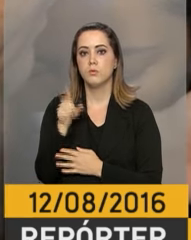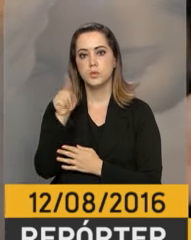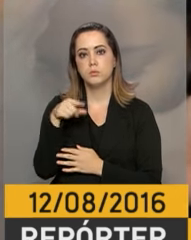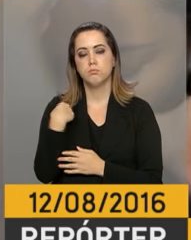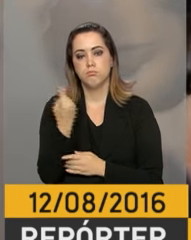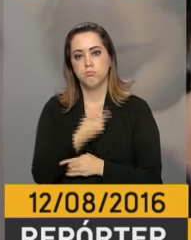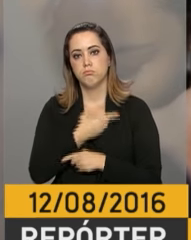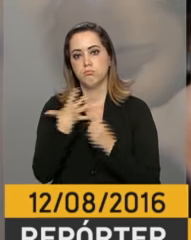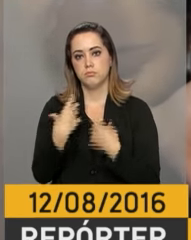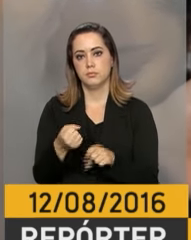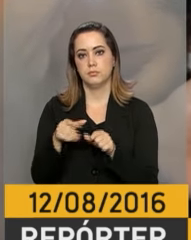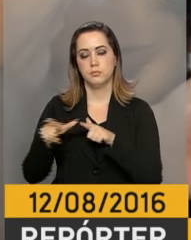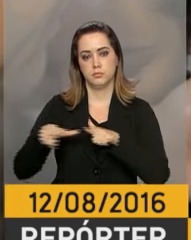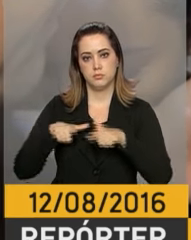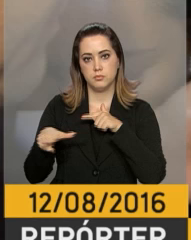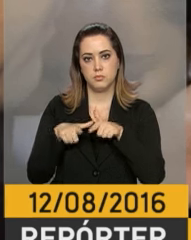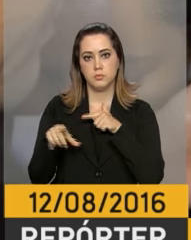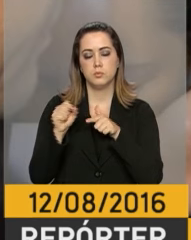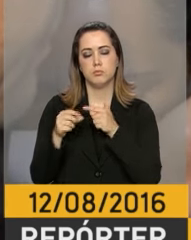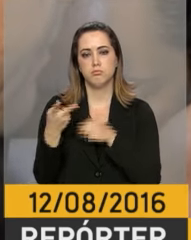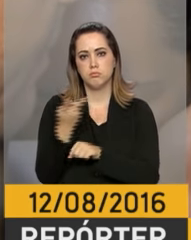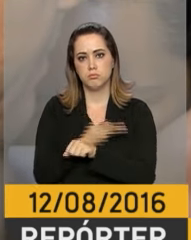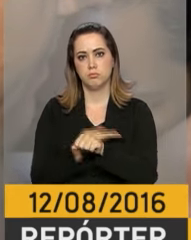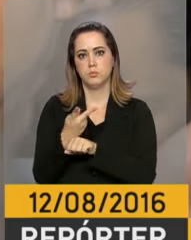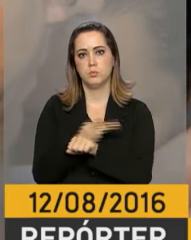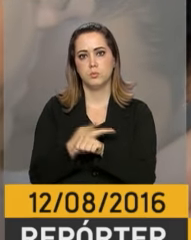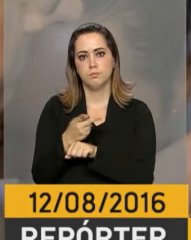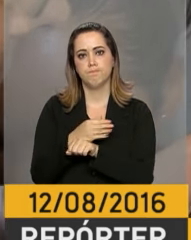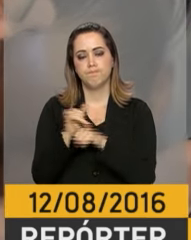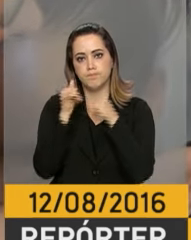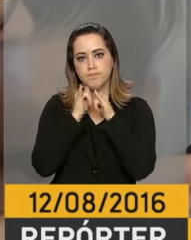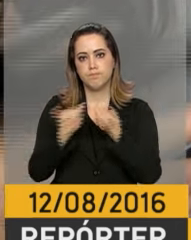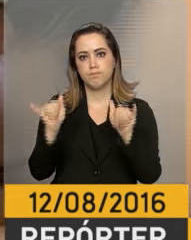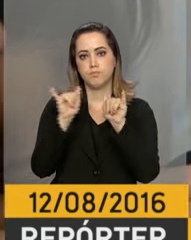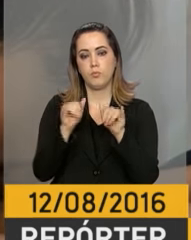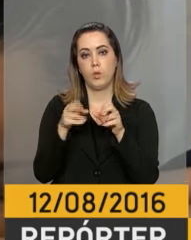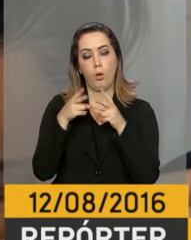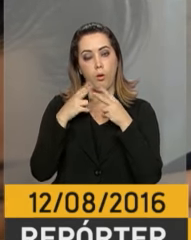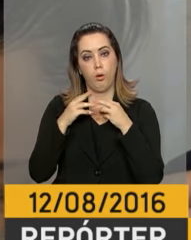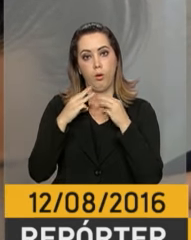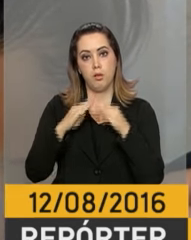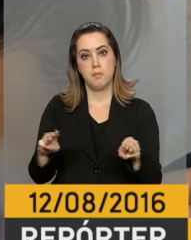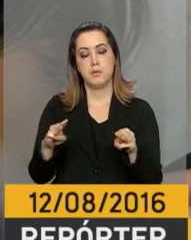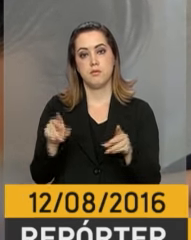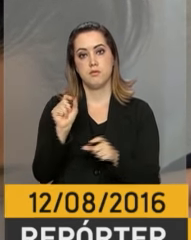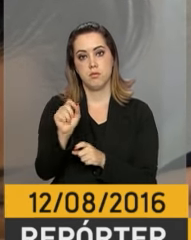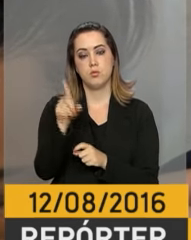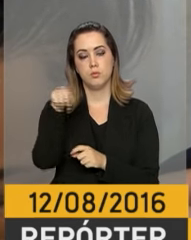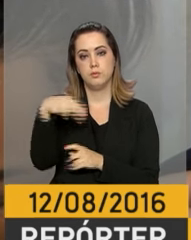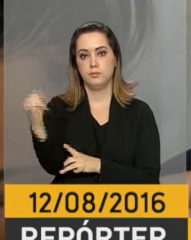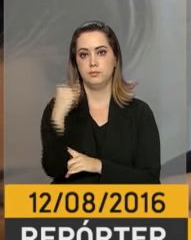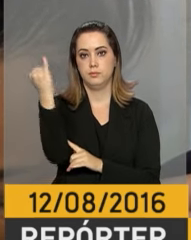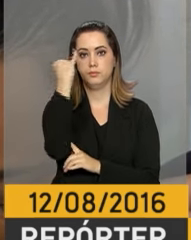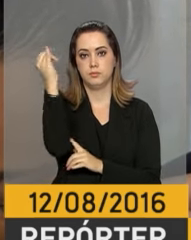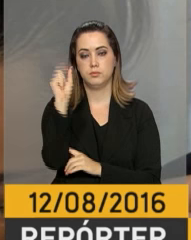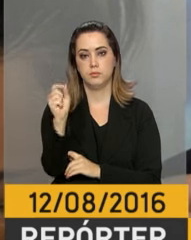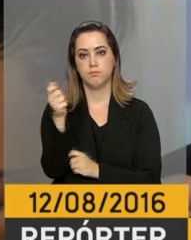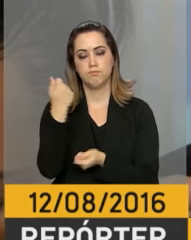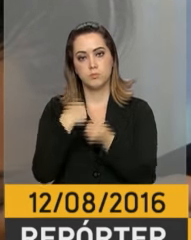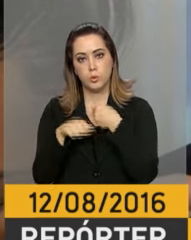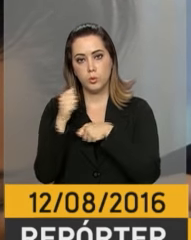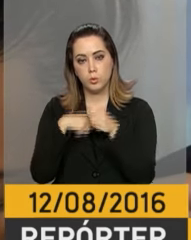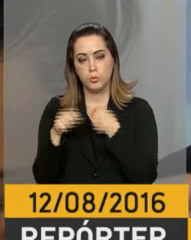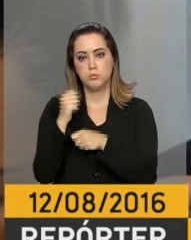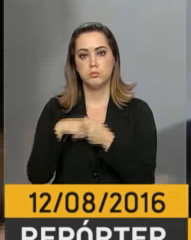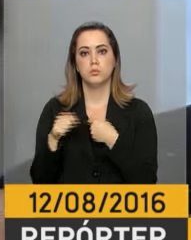trabalhar e procurar levar a mensagem de que é muito importante para o país, né? Para a economia e